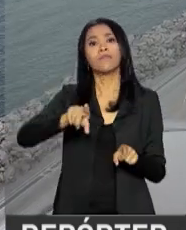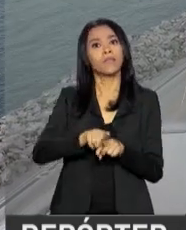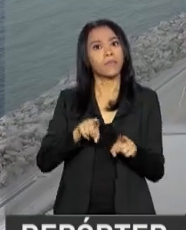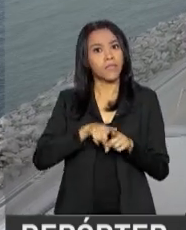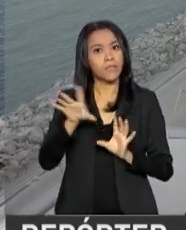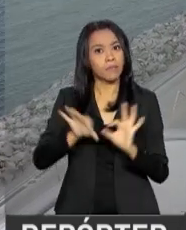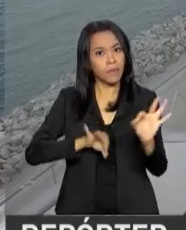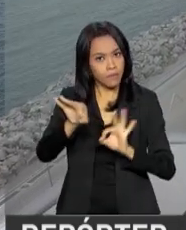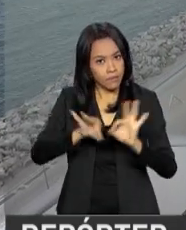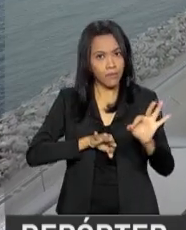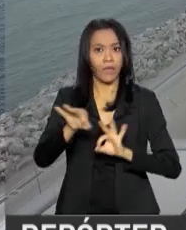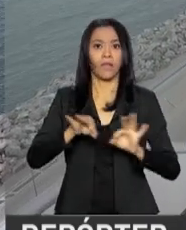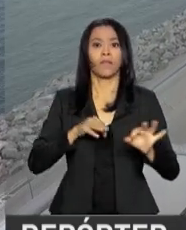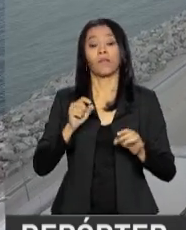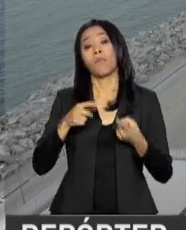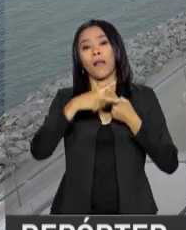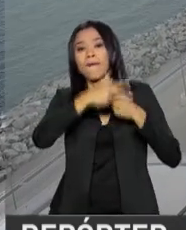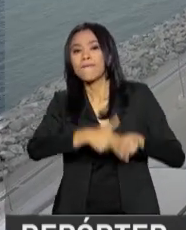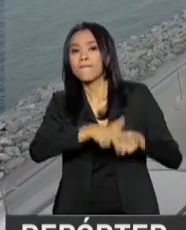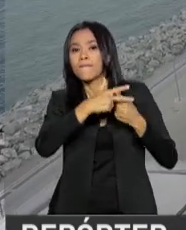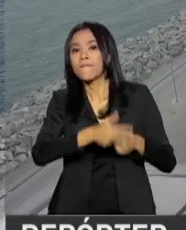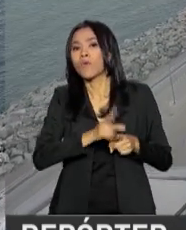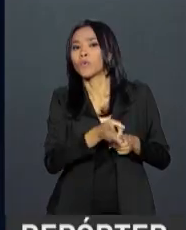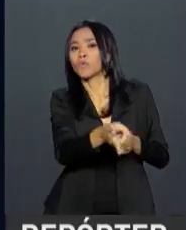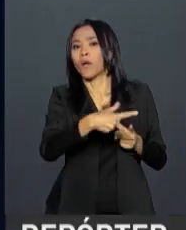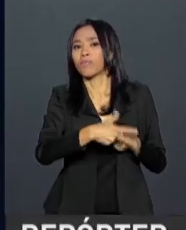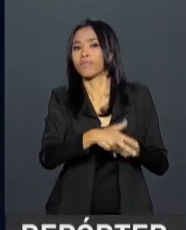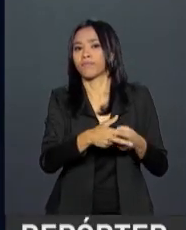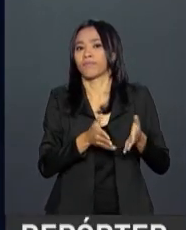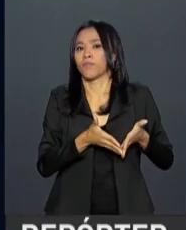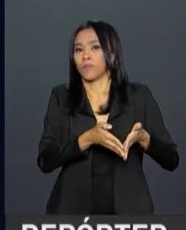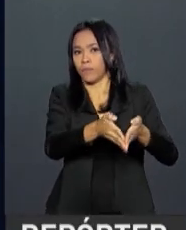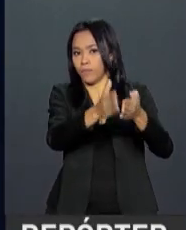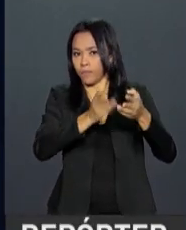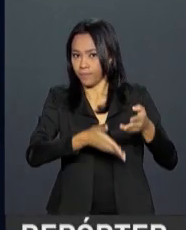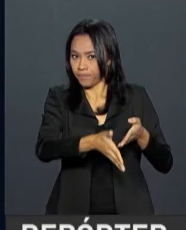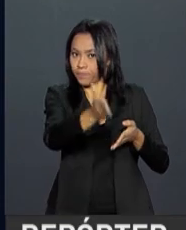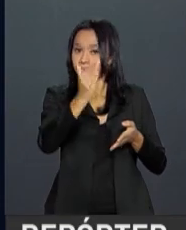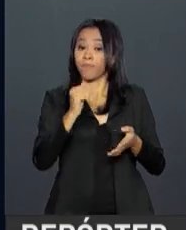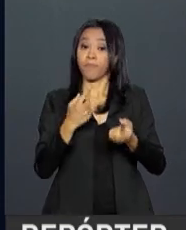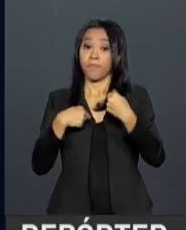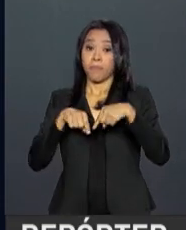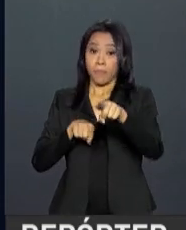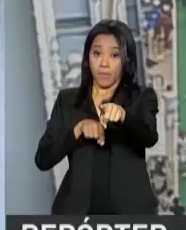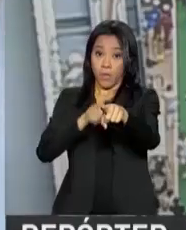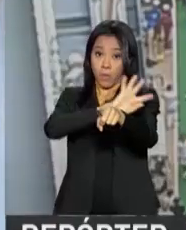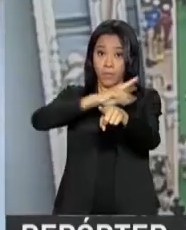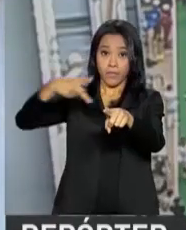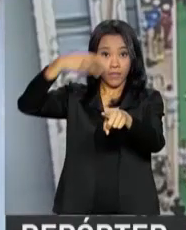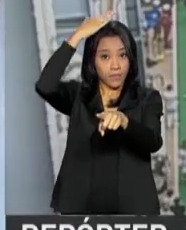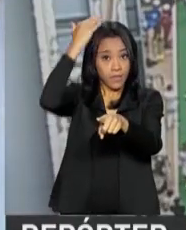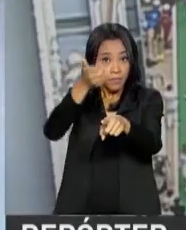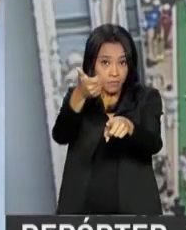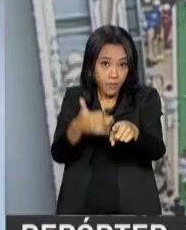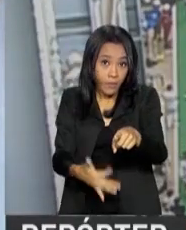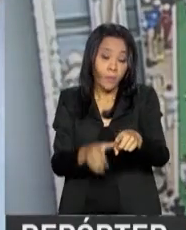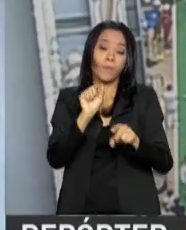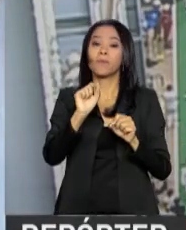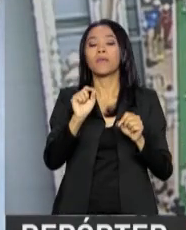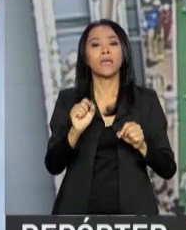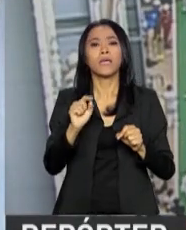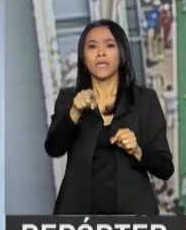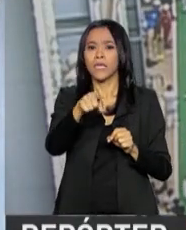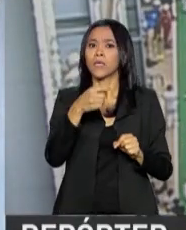para operar e fazer a manutenção das embarcações. O presidente Michel Temer destacou que os benefícios do programa